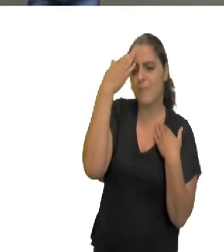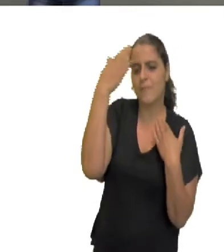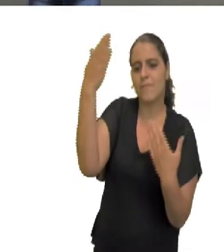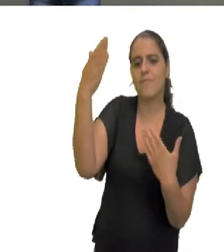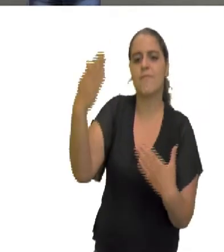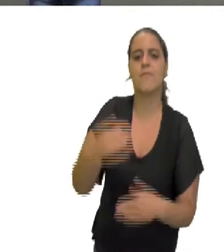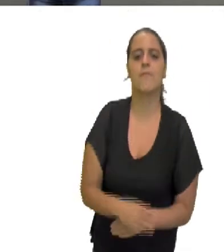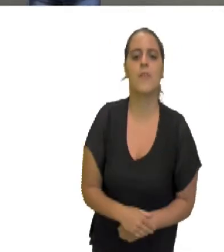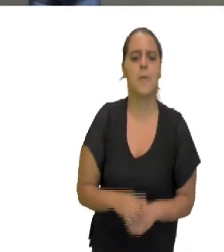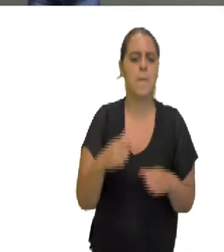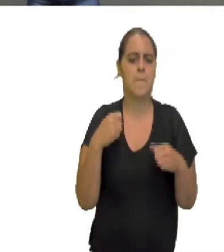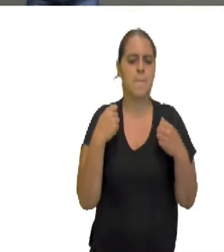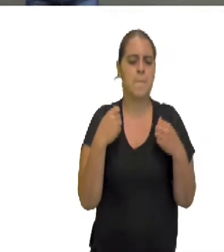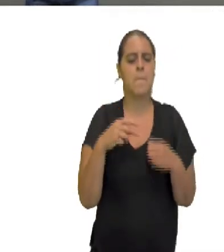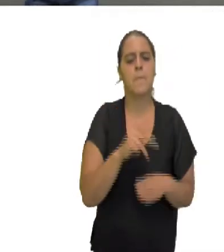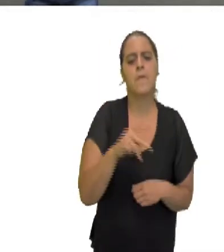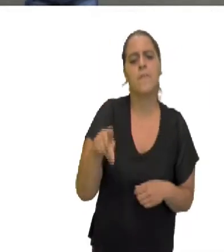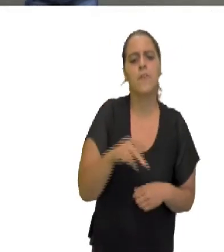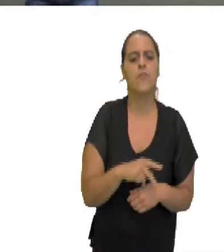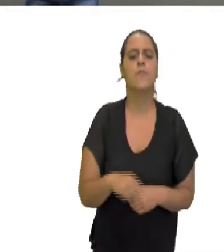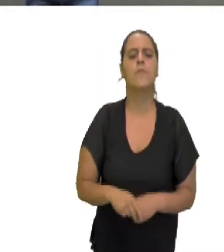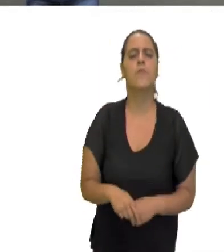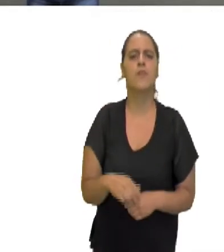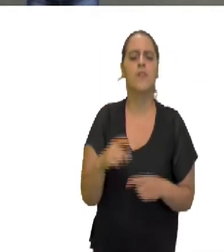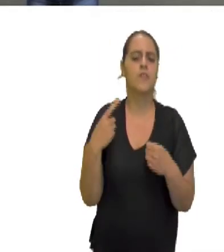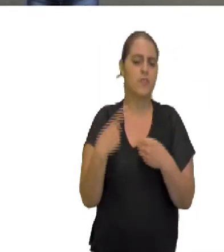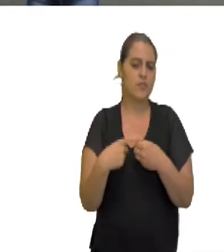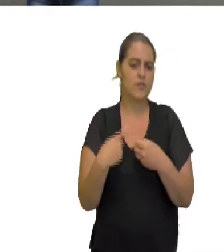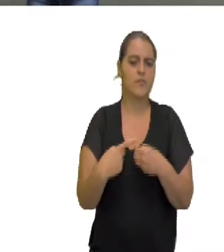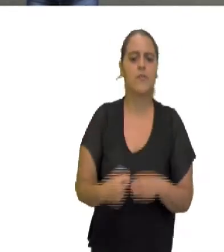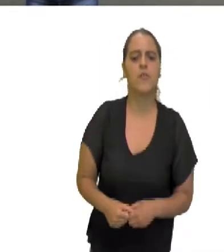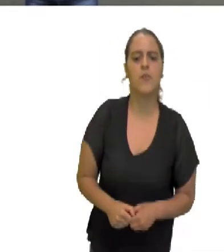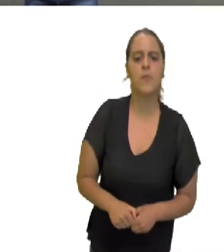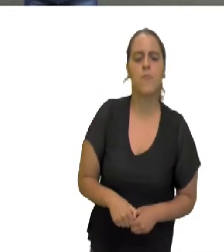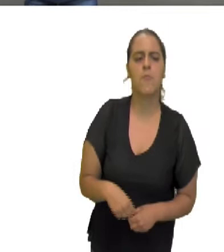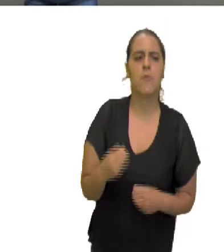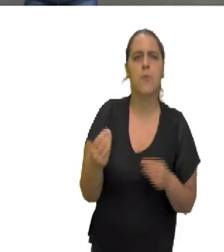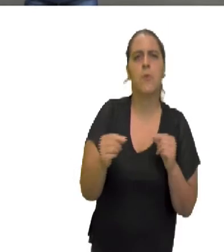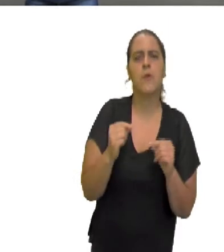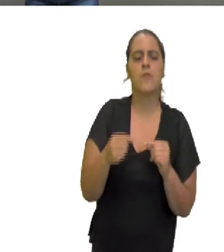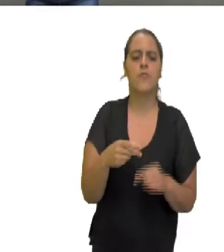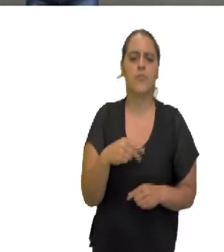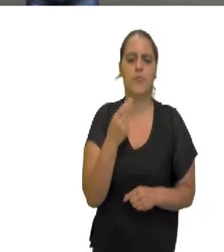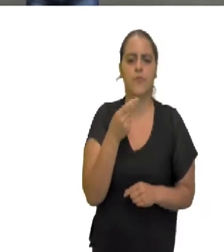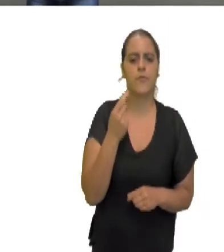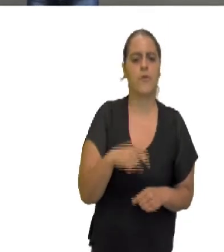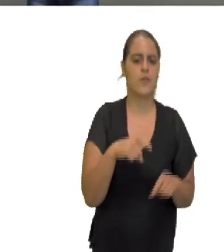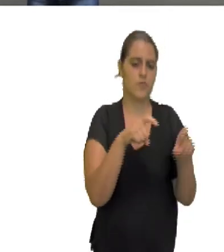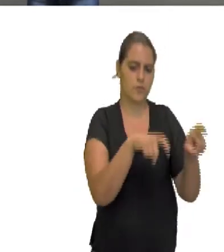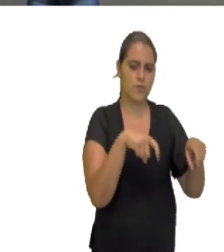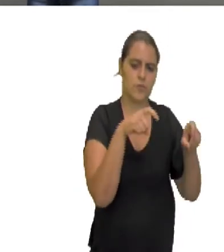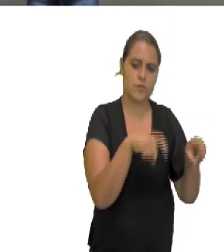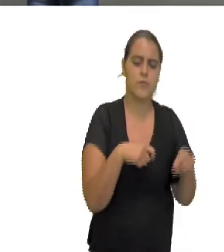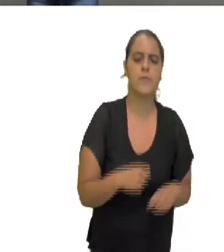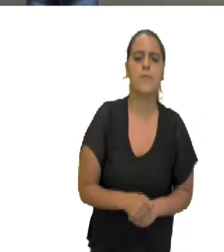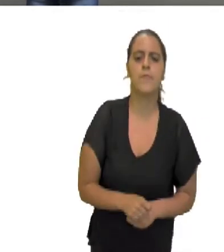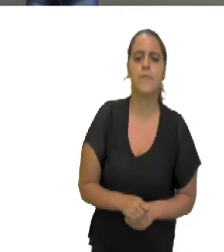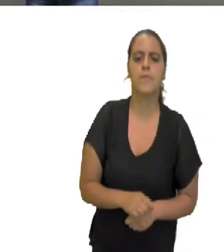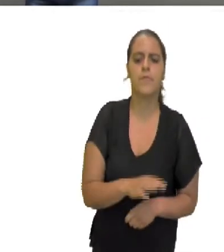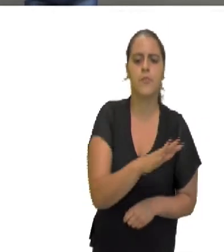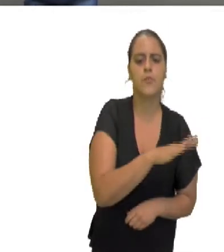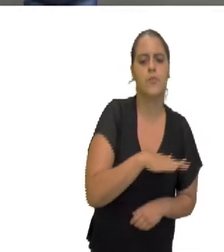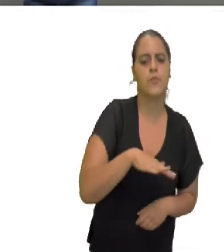esquecer. Professora Grazi, na nossa cidade, quando a gente fala de campo, né, de